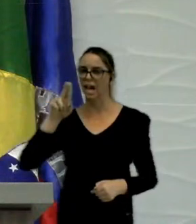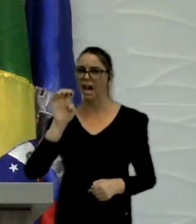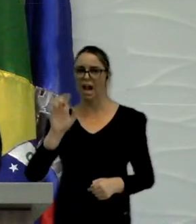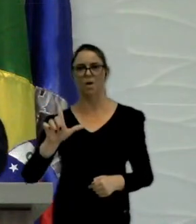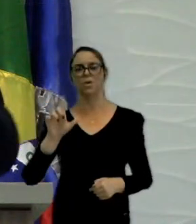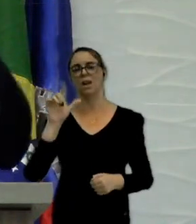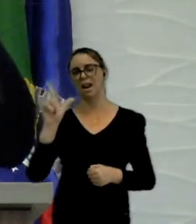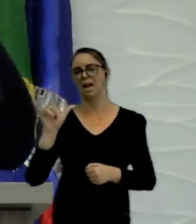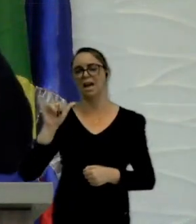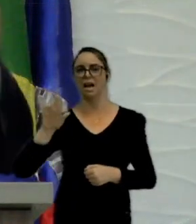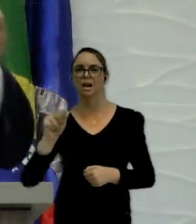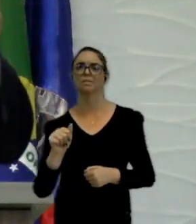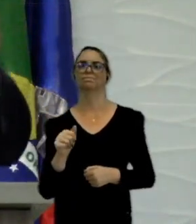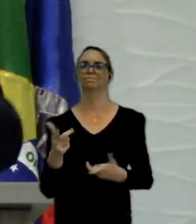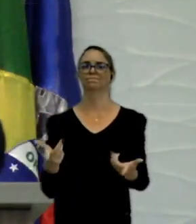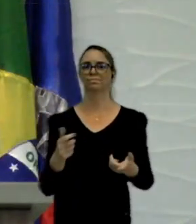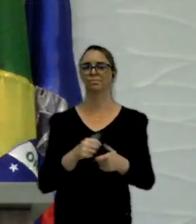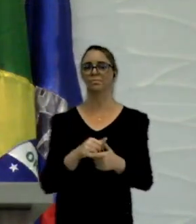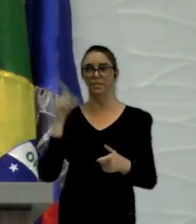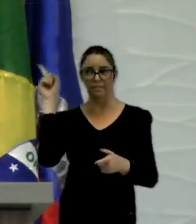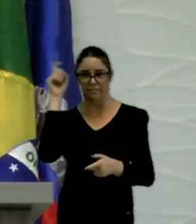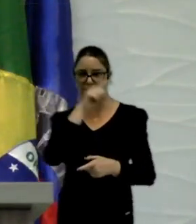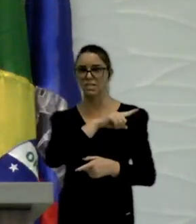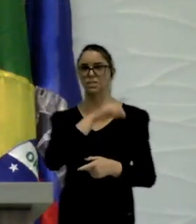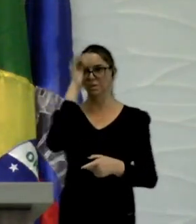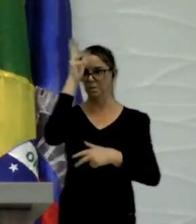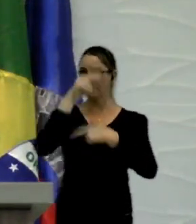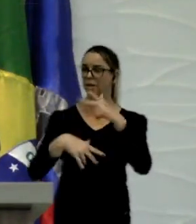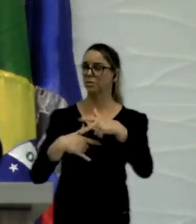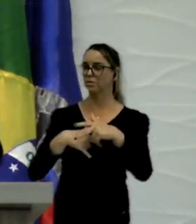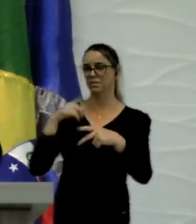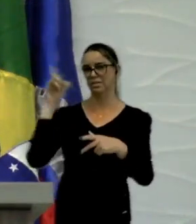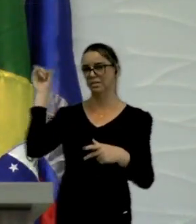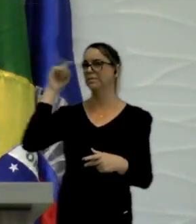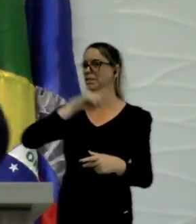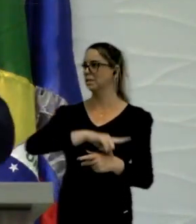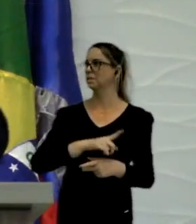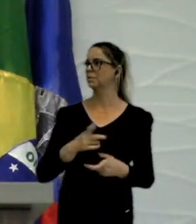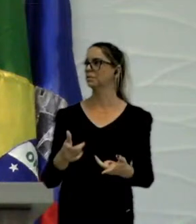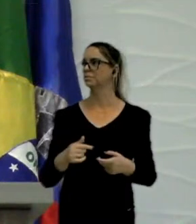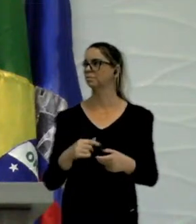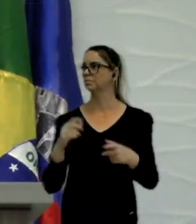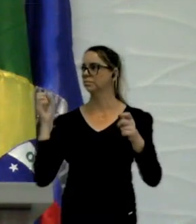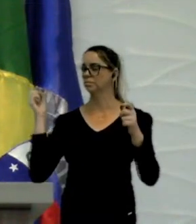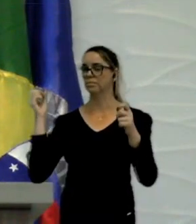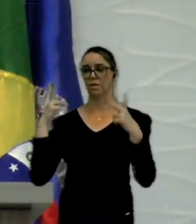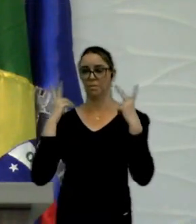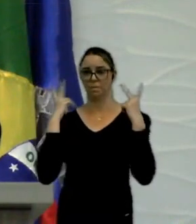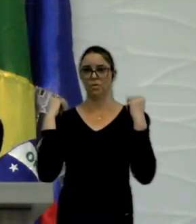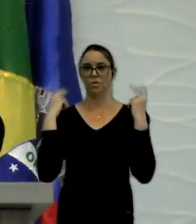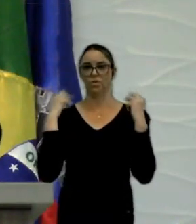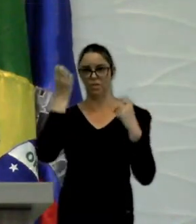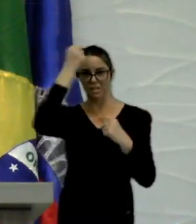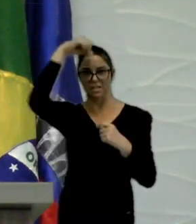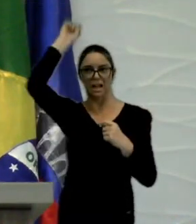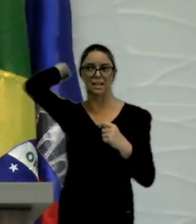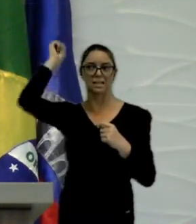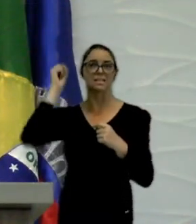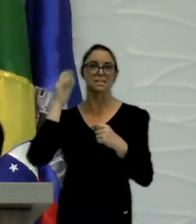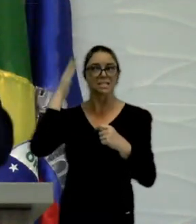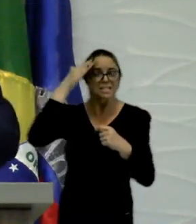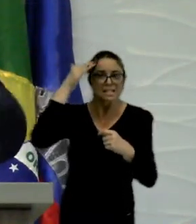interior para mandar o povo de São Bento para alta complexidade. O vereador Cid Clay é motorista aqui do hospital. Ele sabe do sufoco